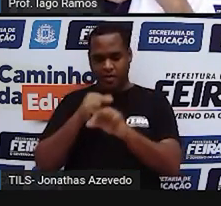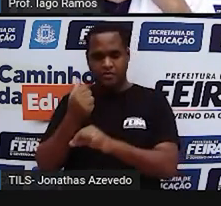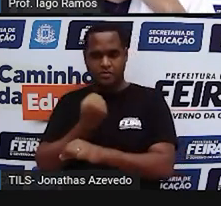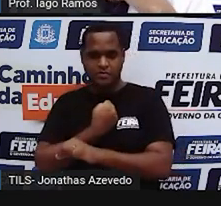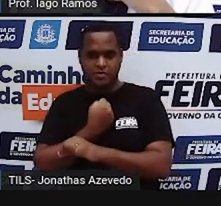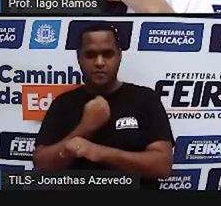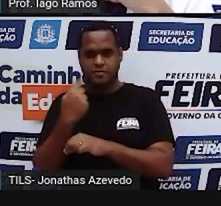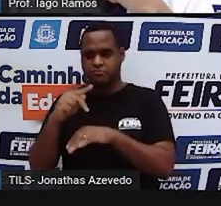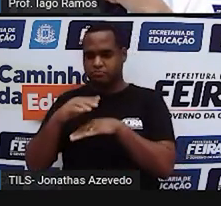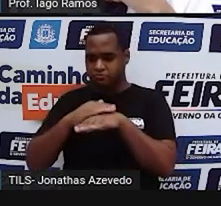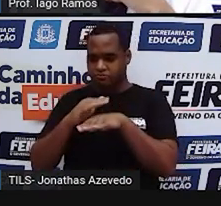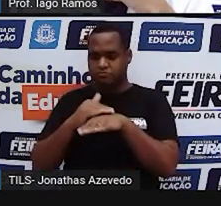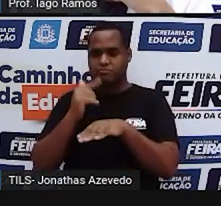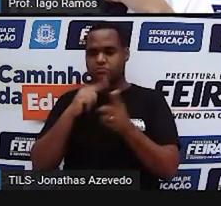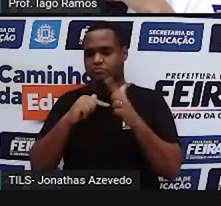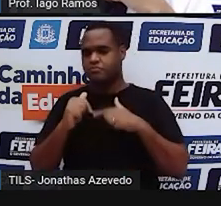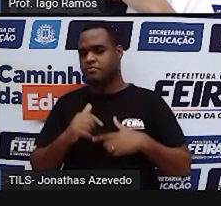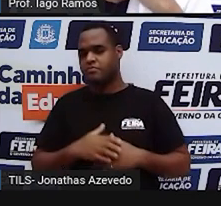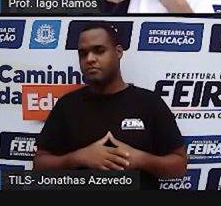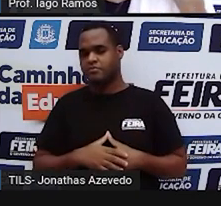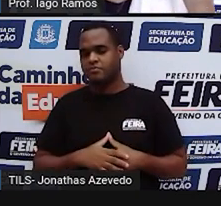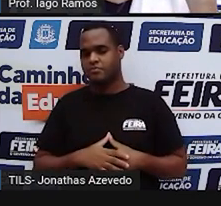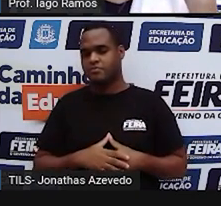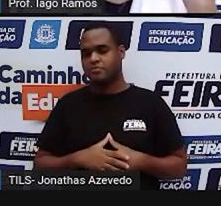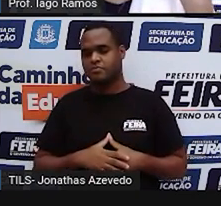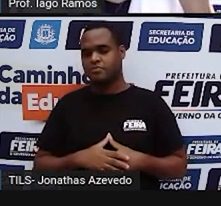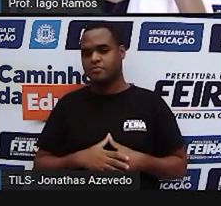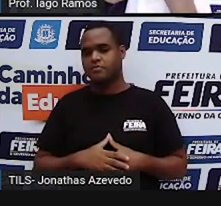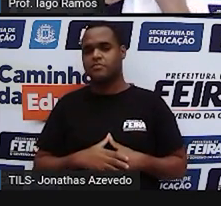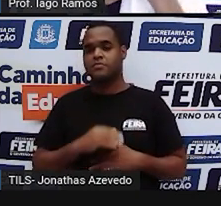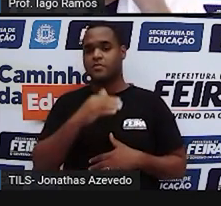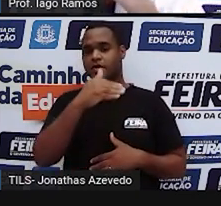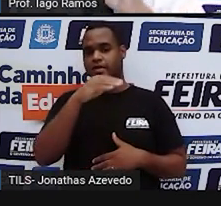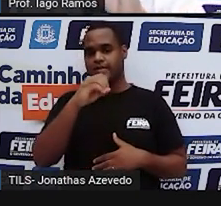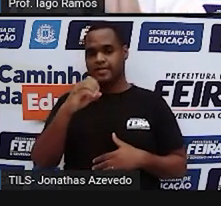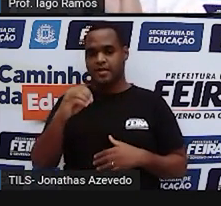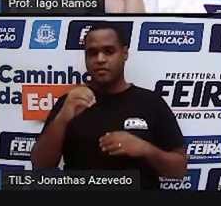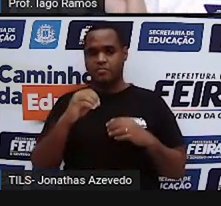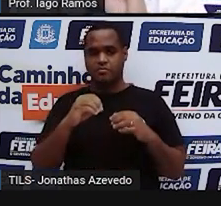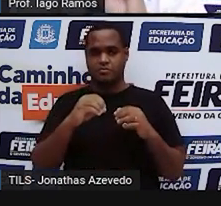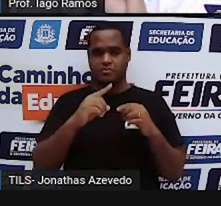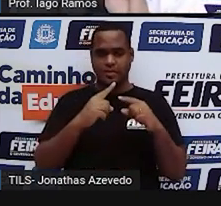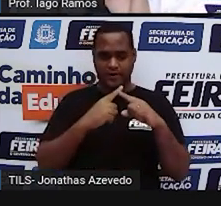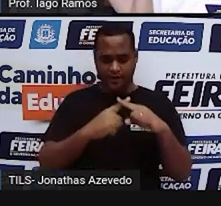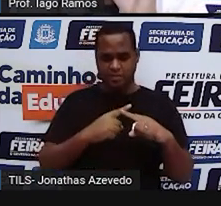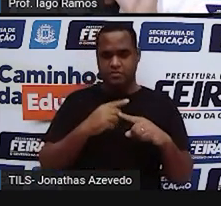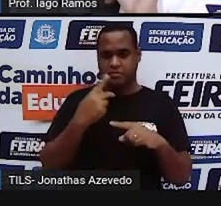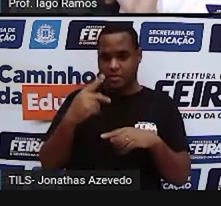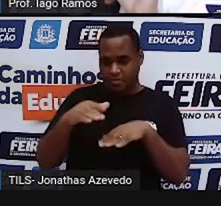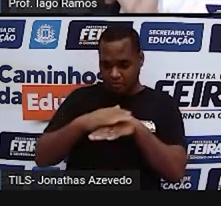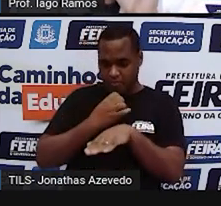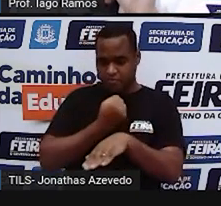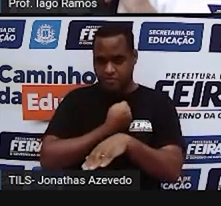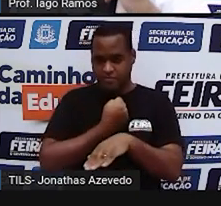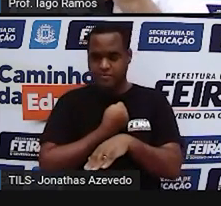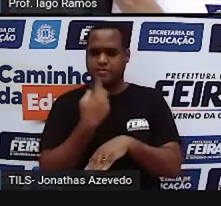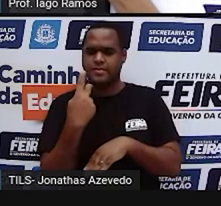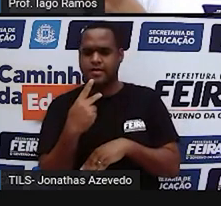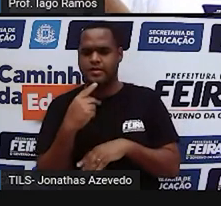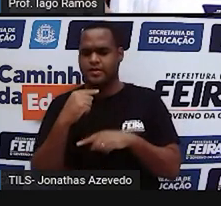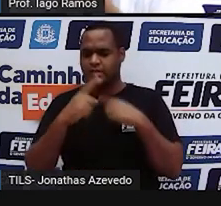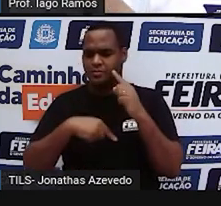pelo número que você calça a e fazer cem vezes o número que você calça depois